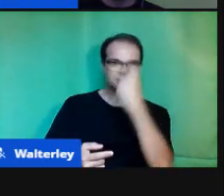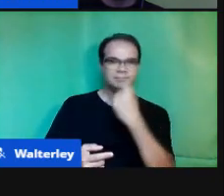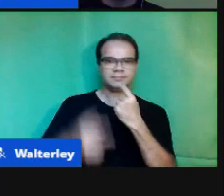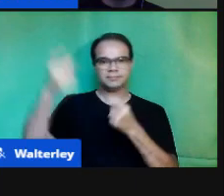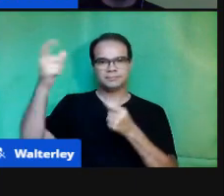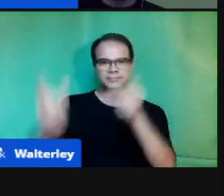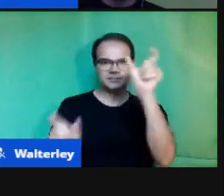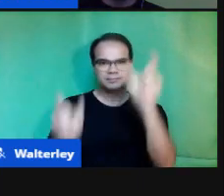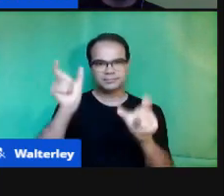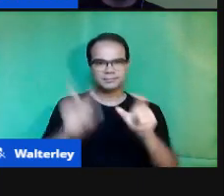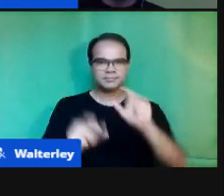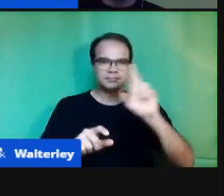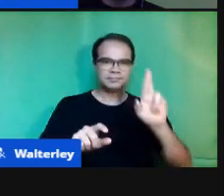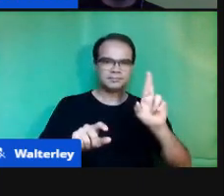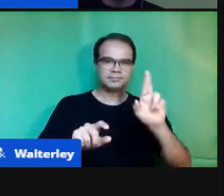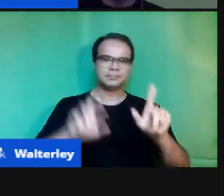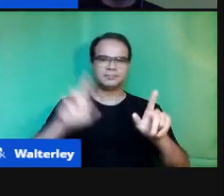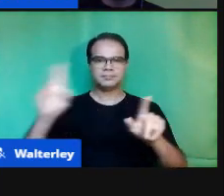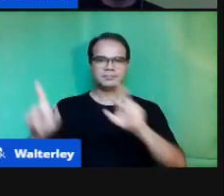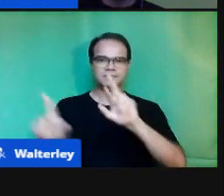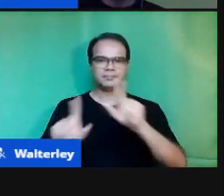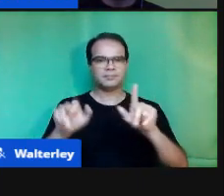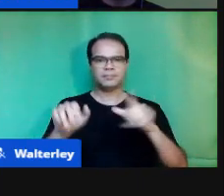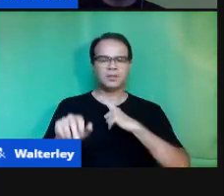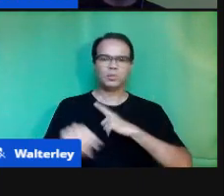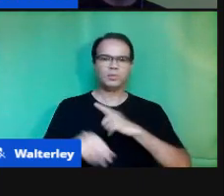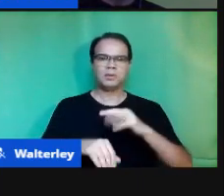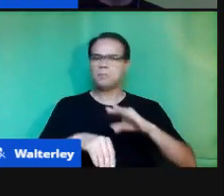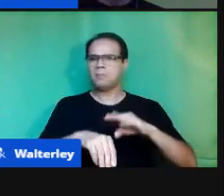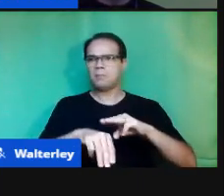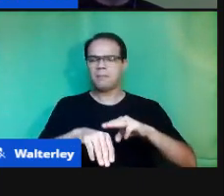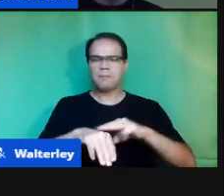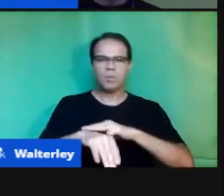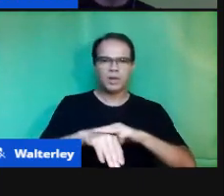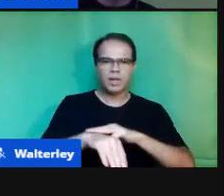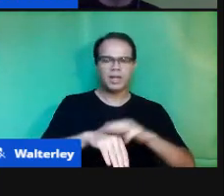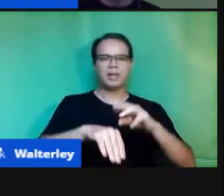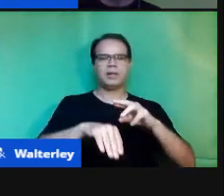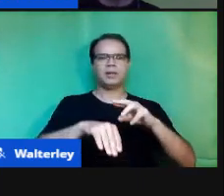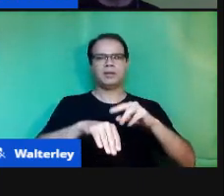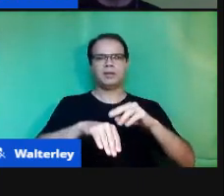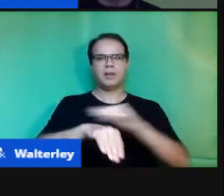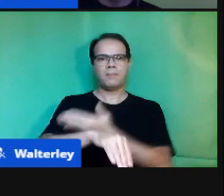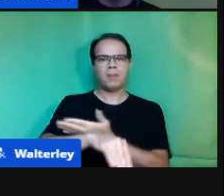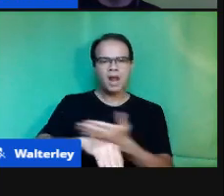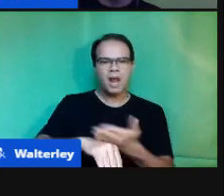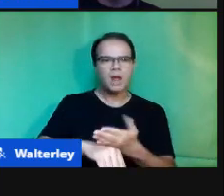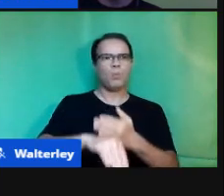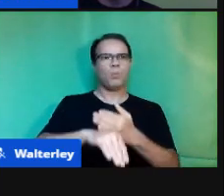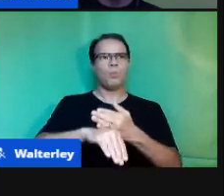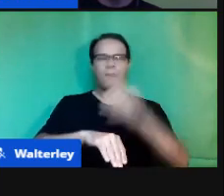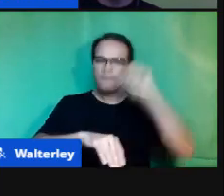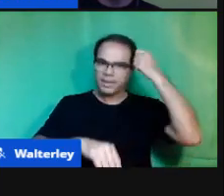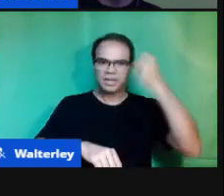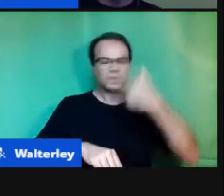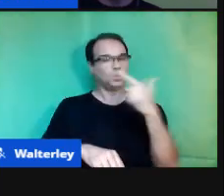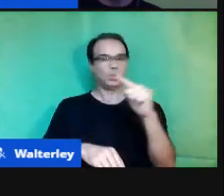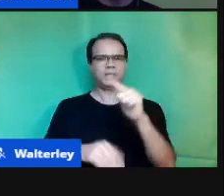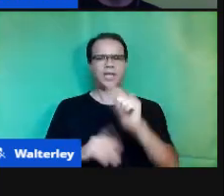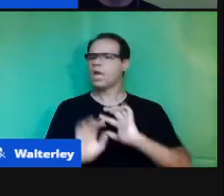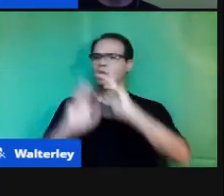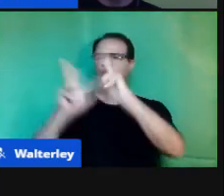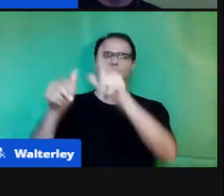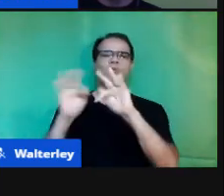errado. Existe forma e cor, mas raça não existe. Somos todos da raça humana. Podia ser uma edição